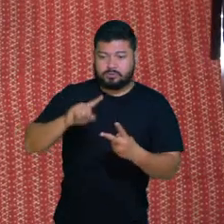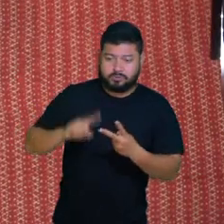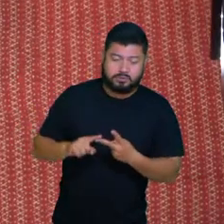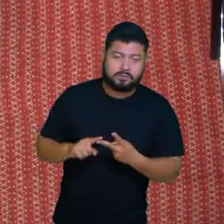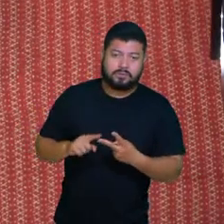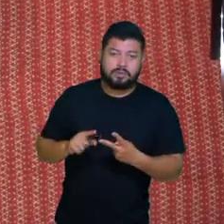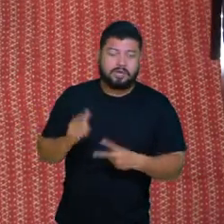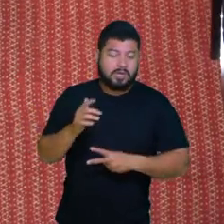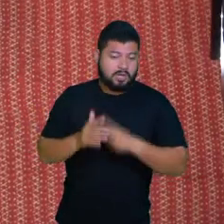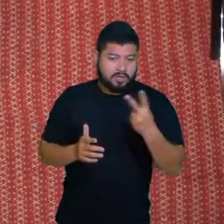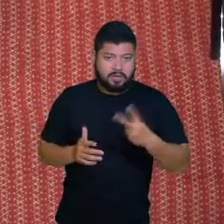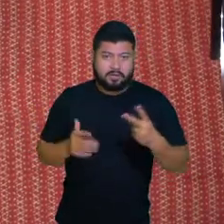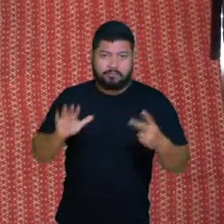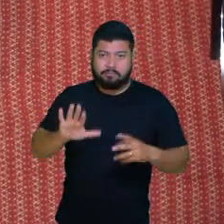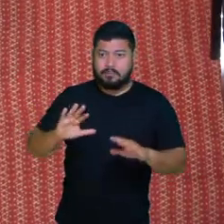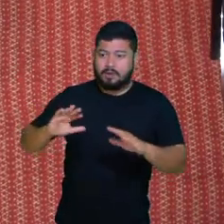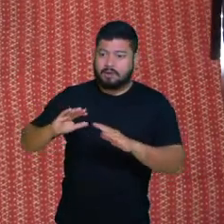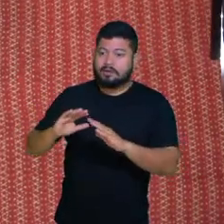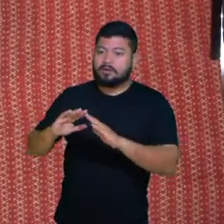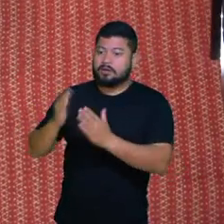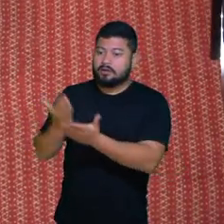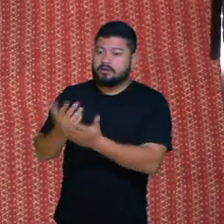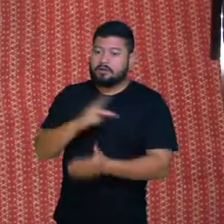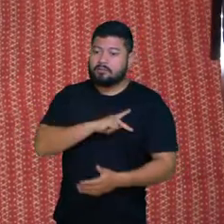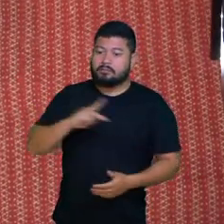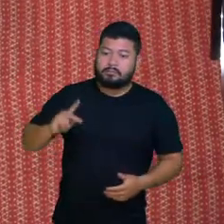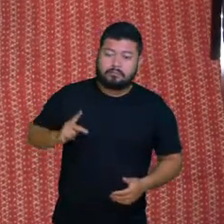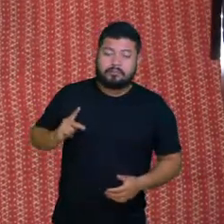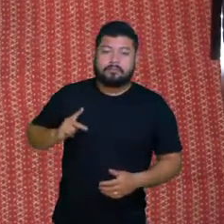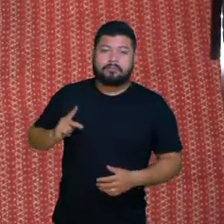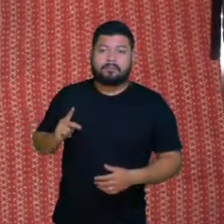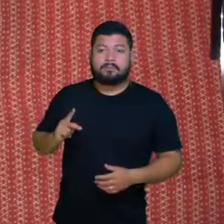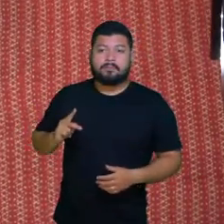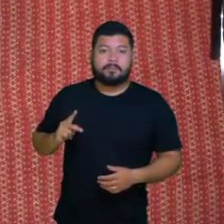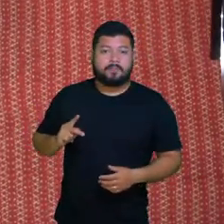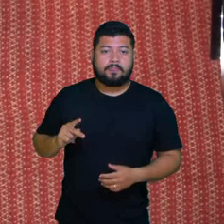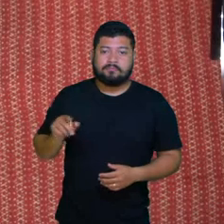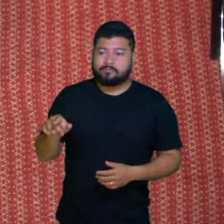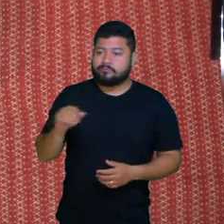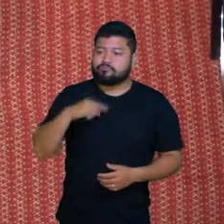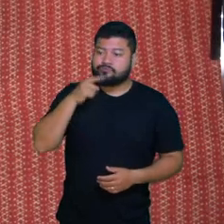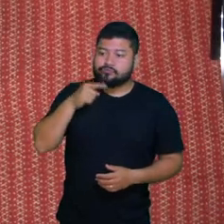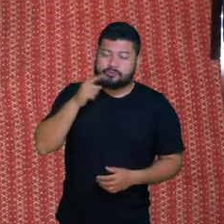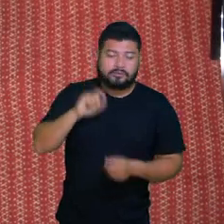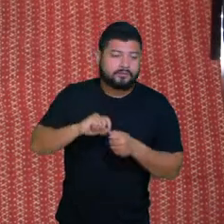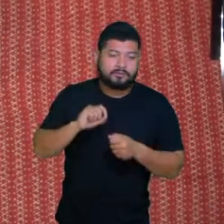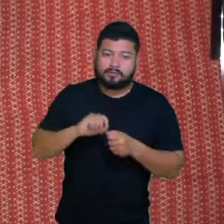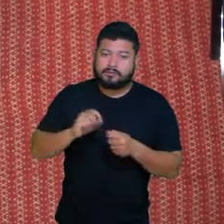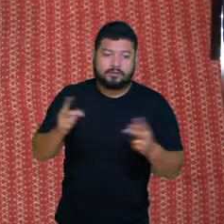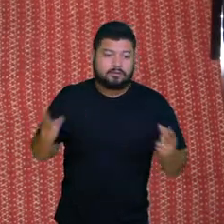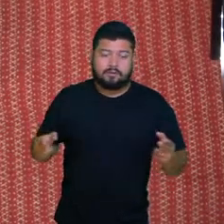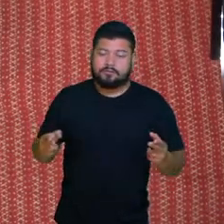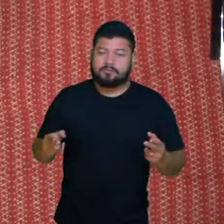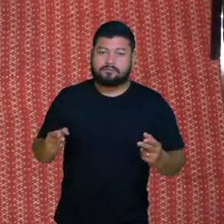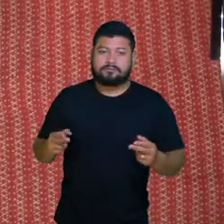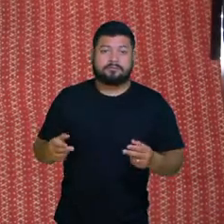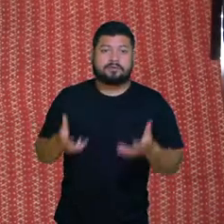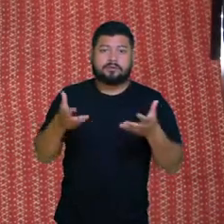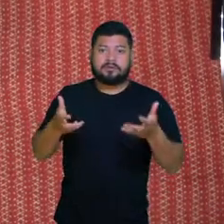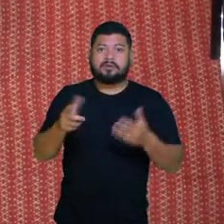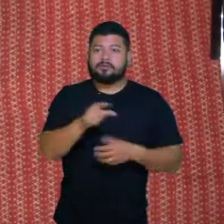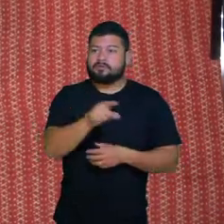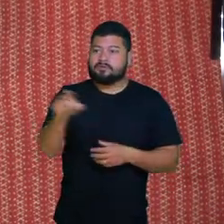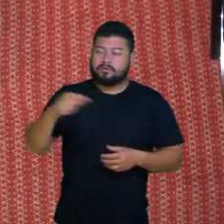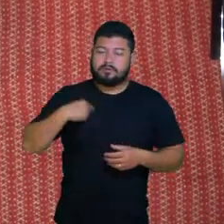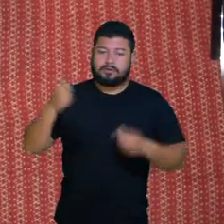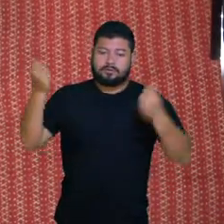Catarina a escola pública não teve essa felicidade então eu gostaria que vocês traçasse alguma alguma fala